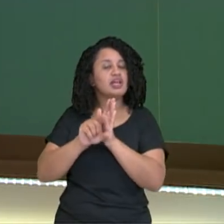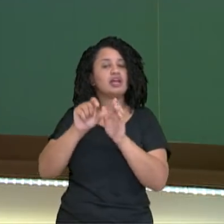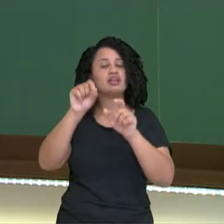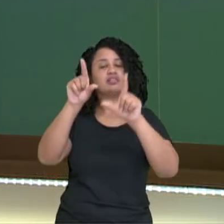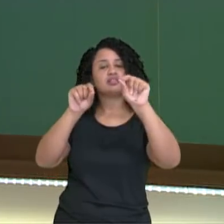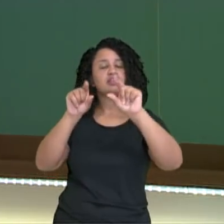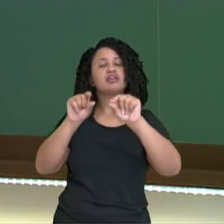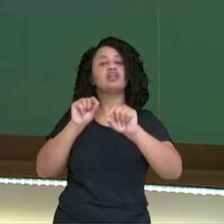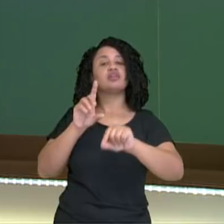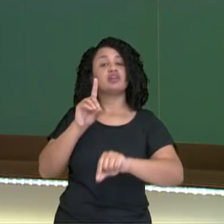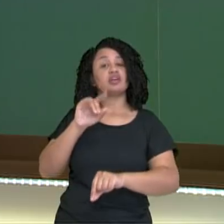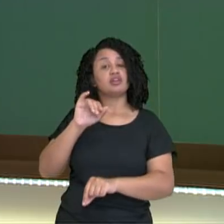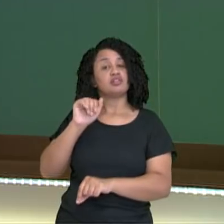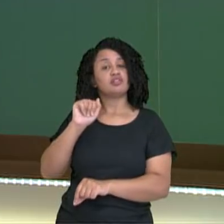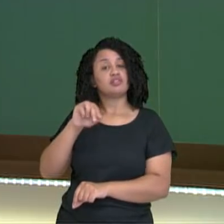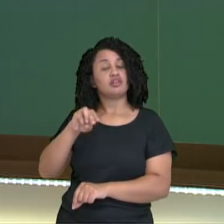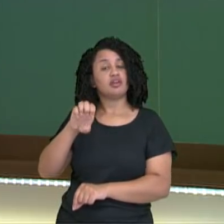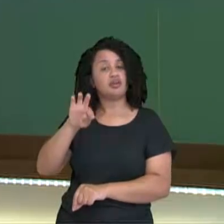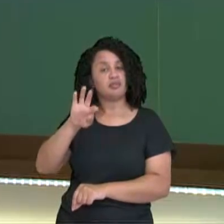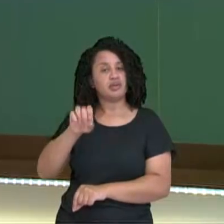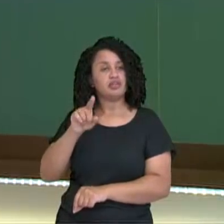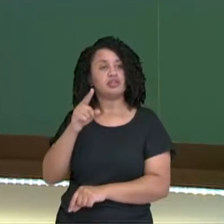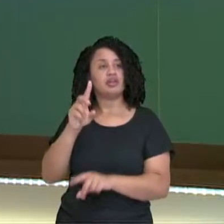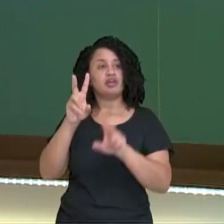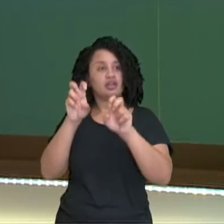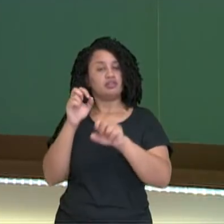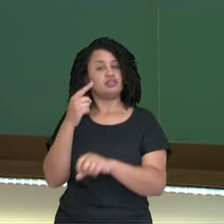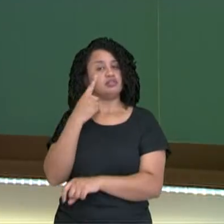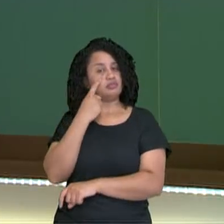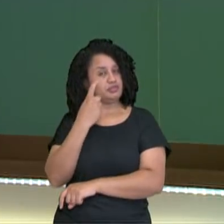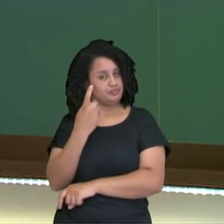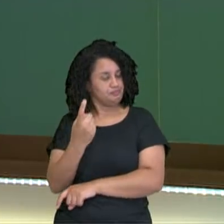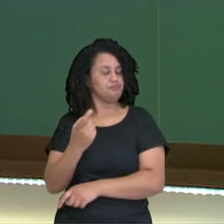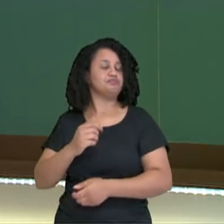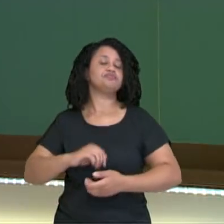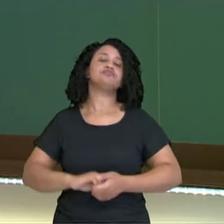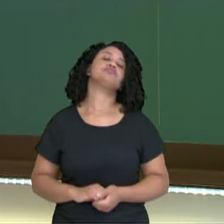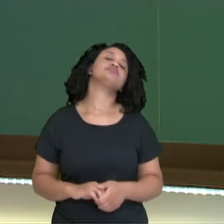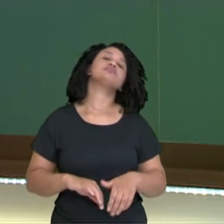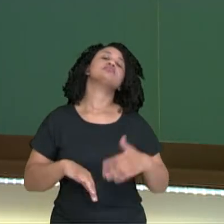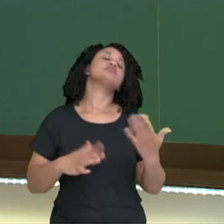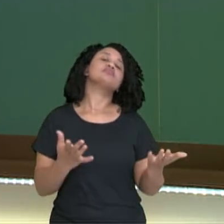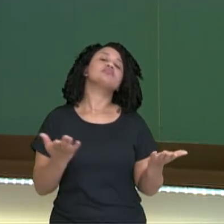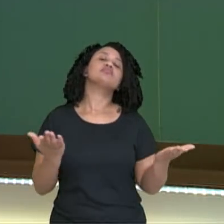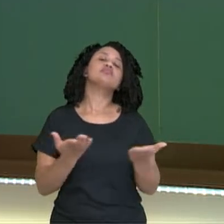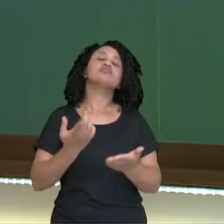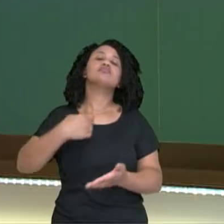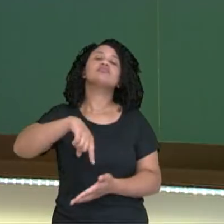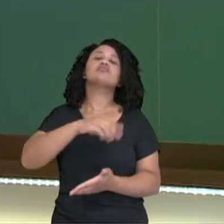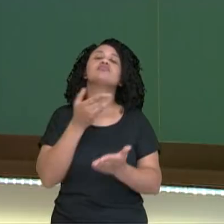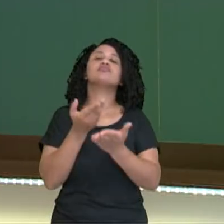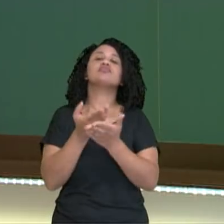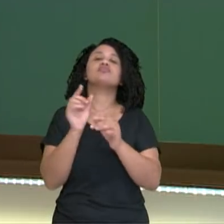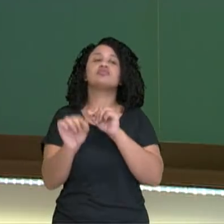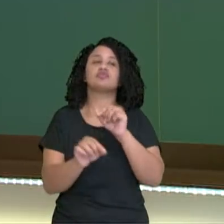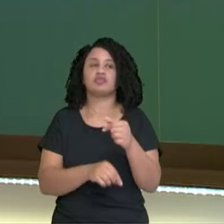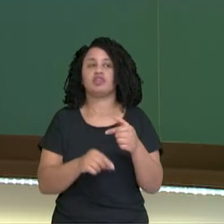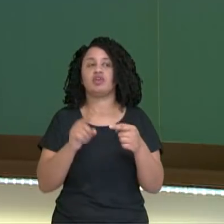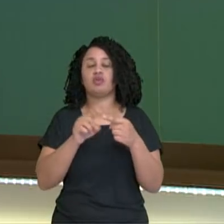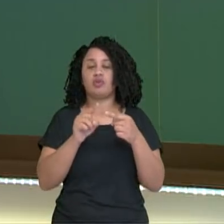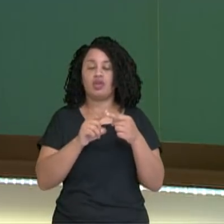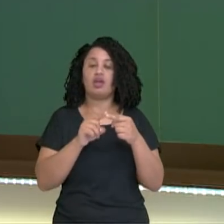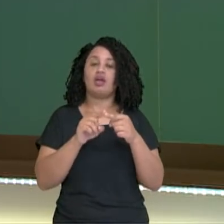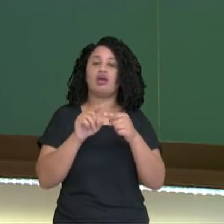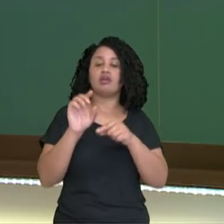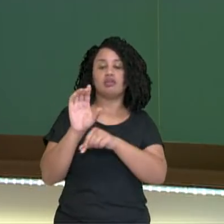diamante. É um assunto bastante interessante, tá bem? E o que nós estudamos? O que nós vimos hoje? Nós investigamos o átomo de